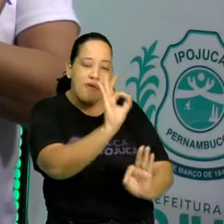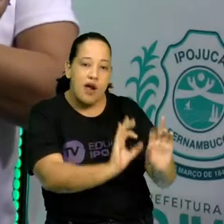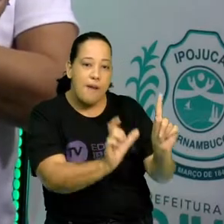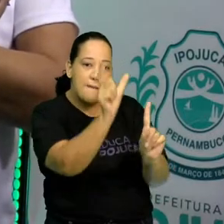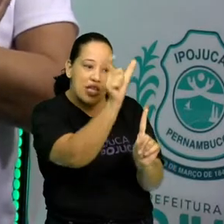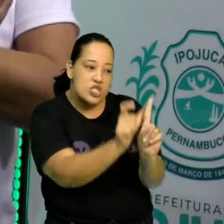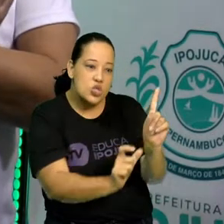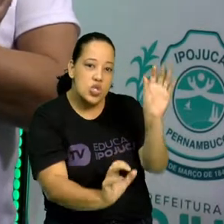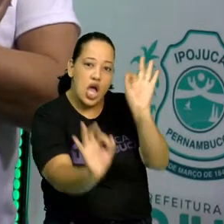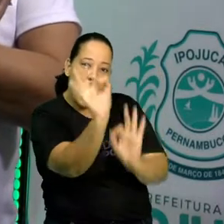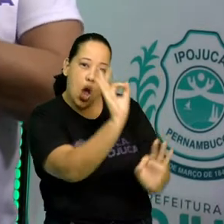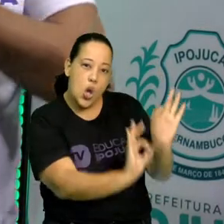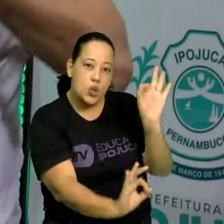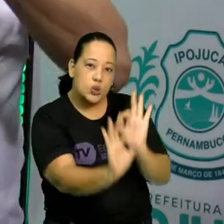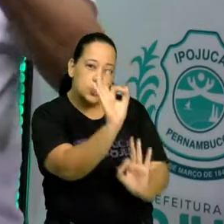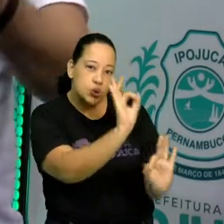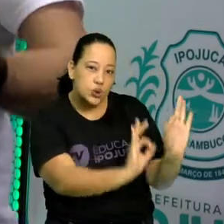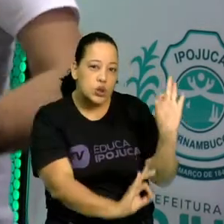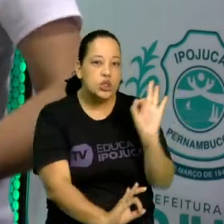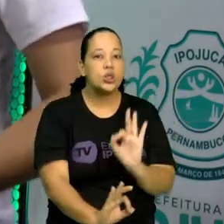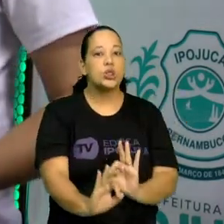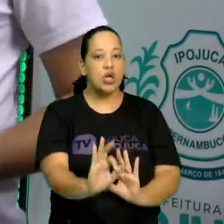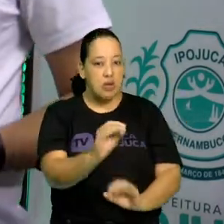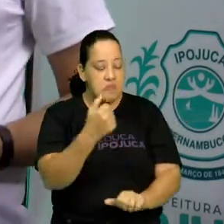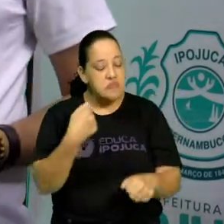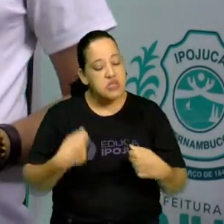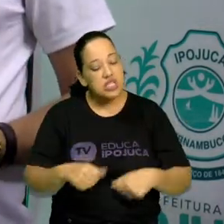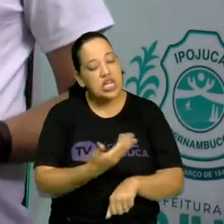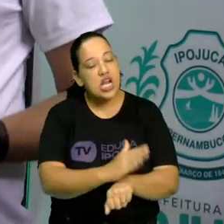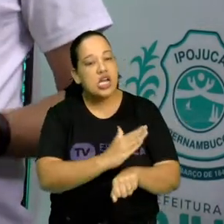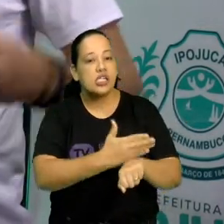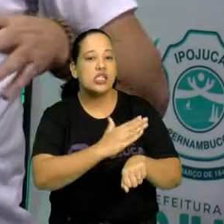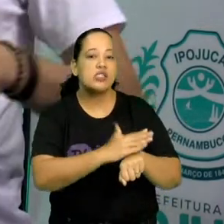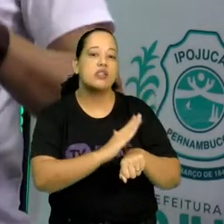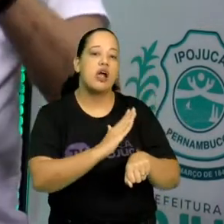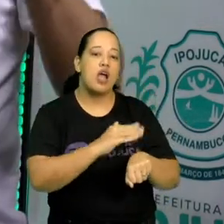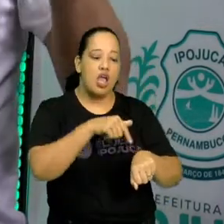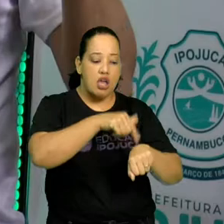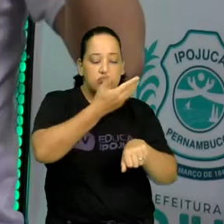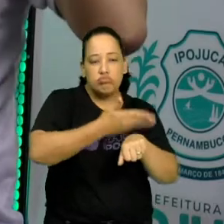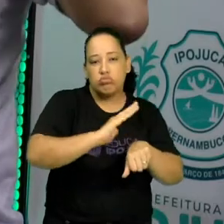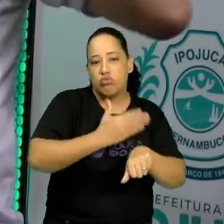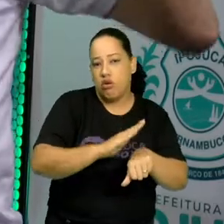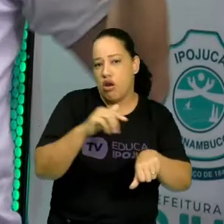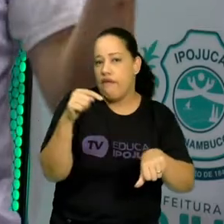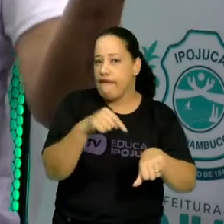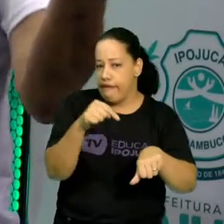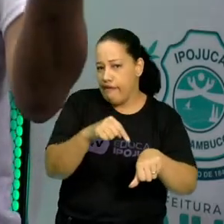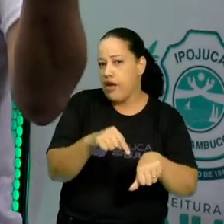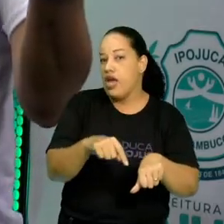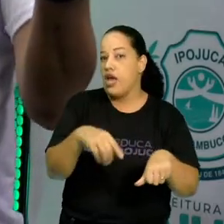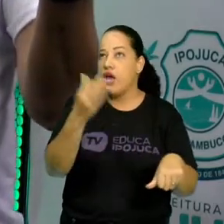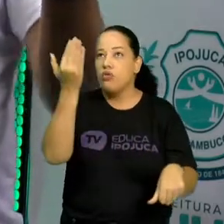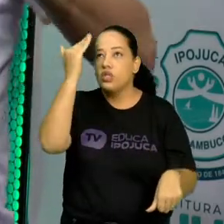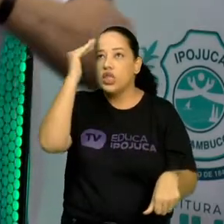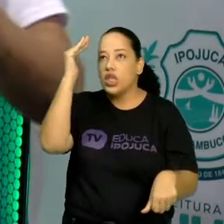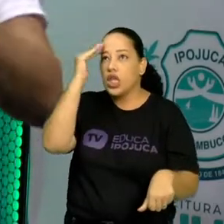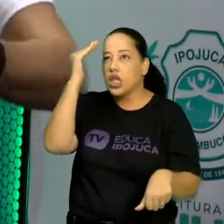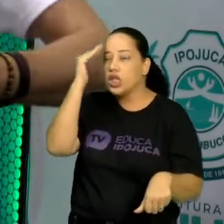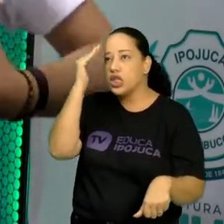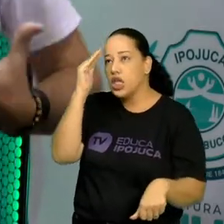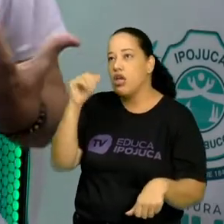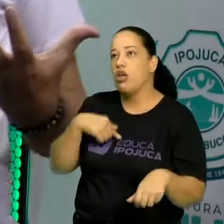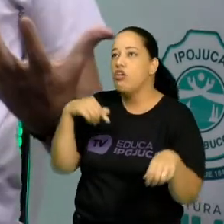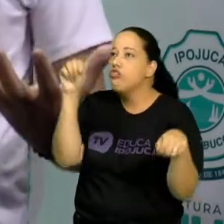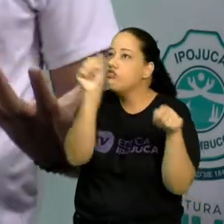o personagem, enfim. É o ensaio que vai fazer isso. E o ensaio vai fazer com que a gente entenda o que é que a